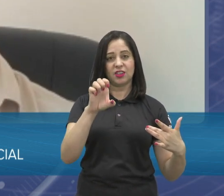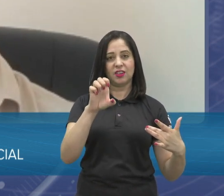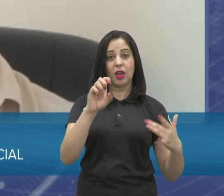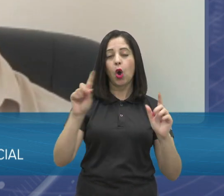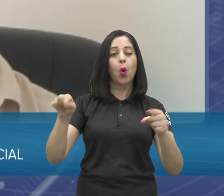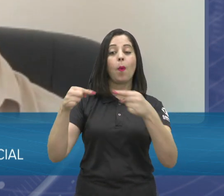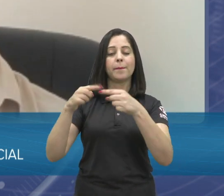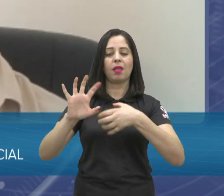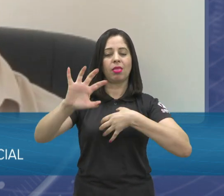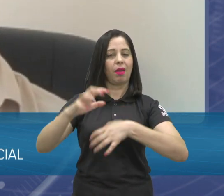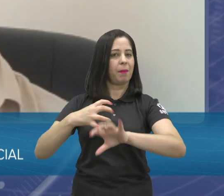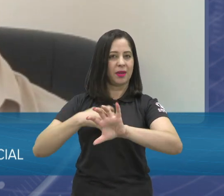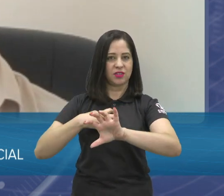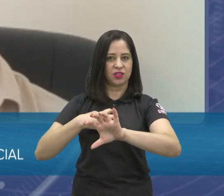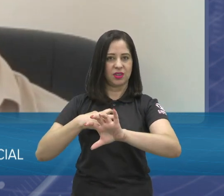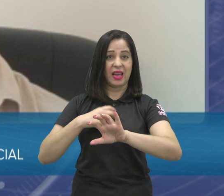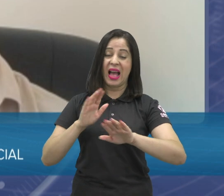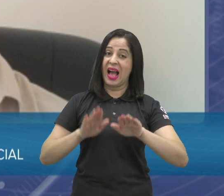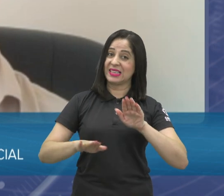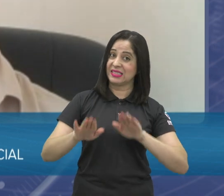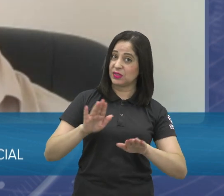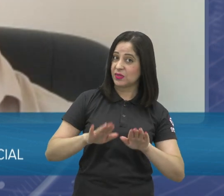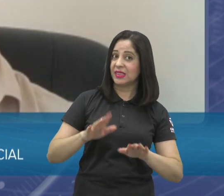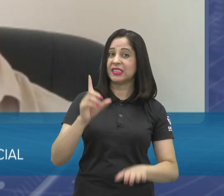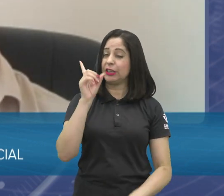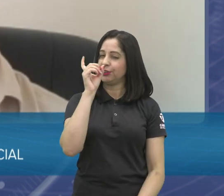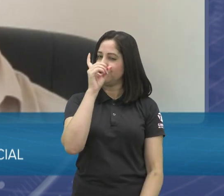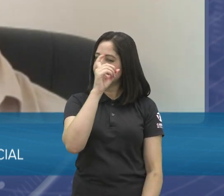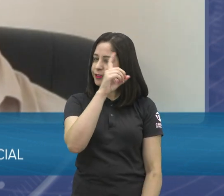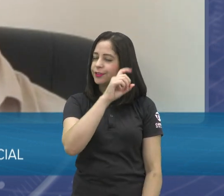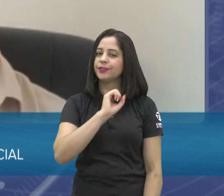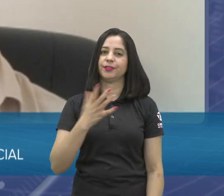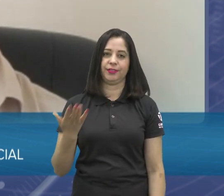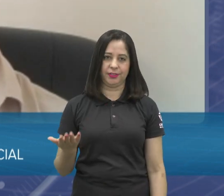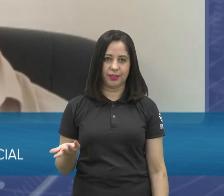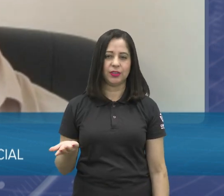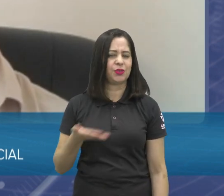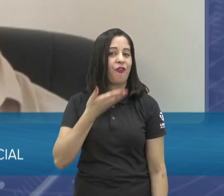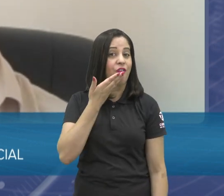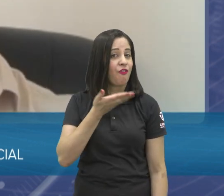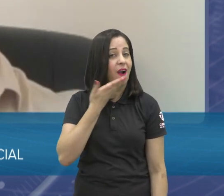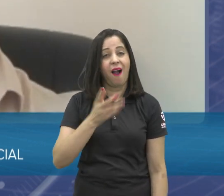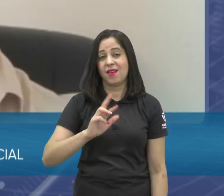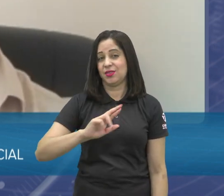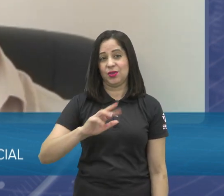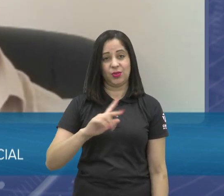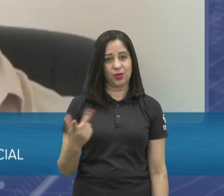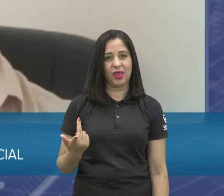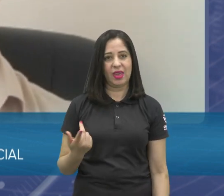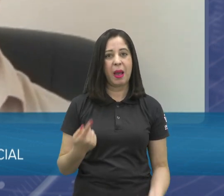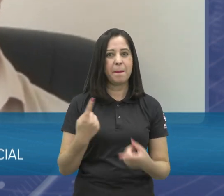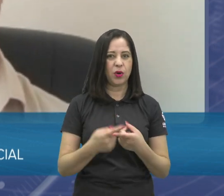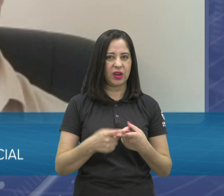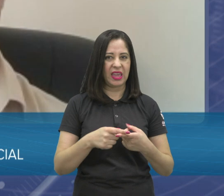aqui no programa, muitas vezes não é fácil, né? Ainda mais que a gente tem esse conceito, o